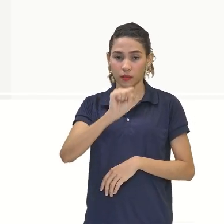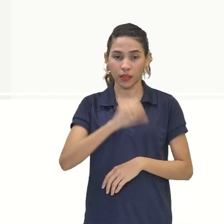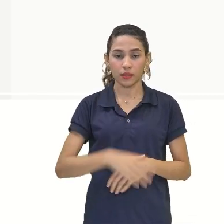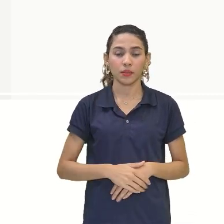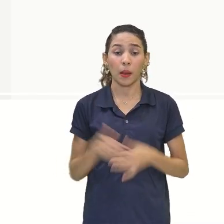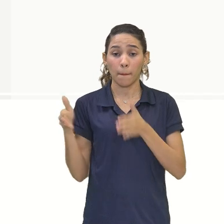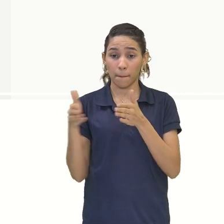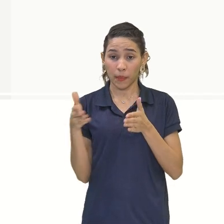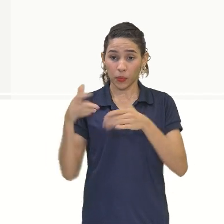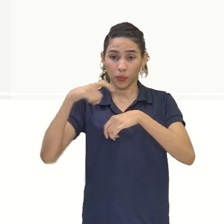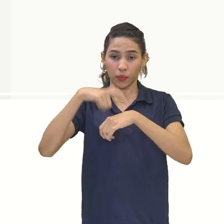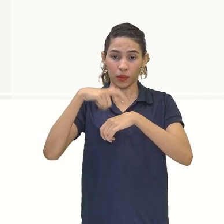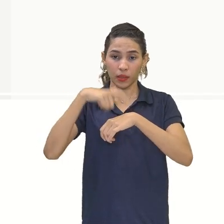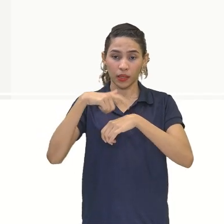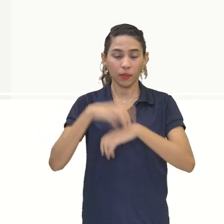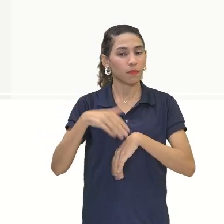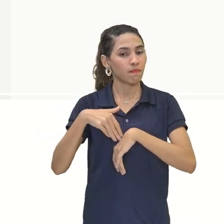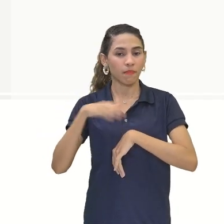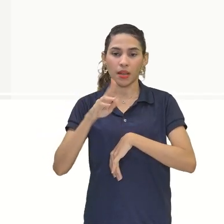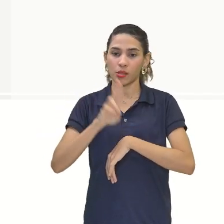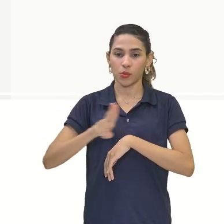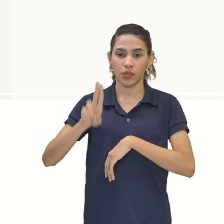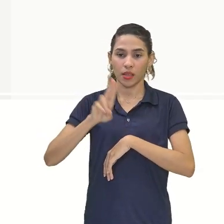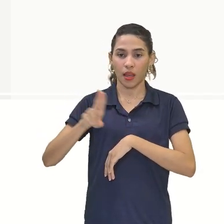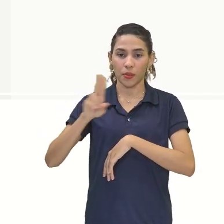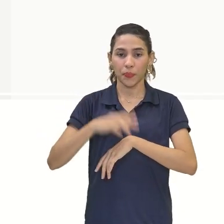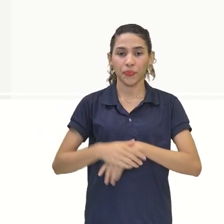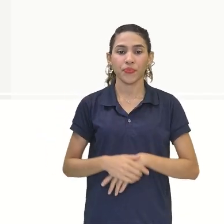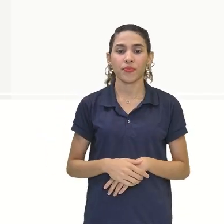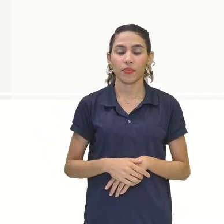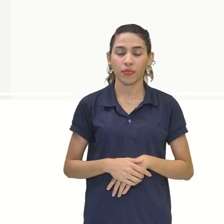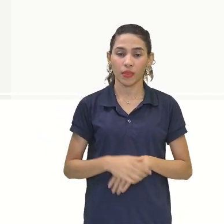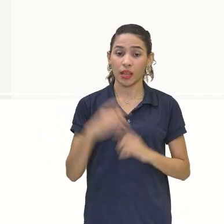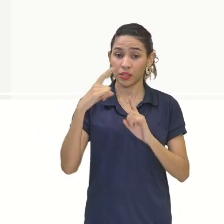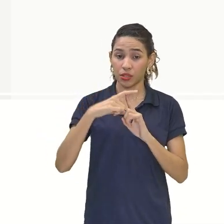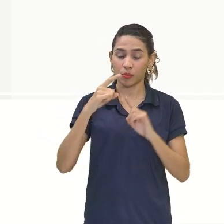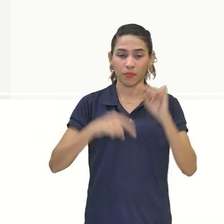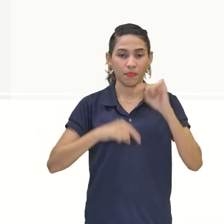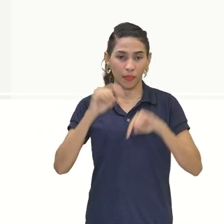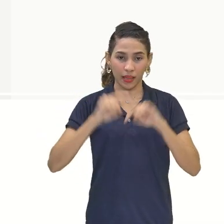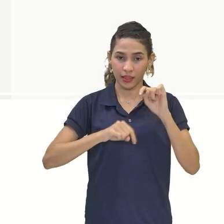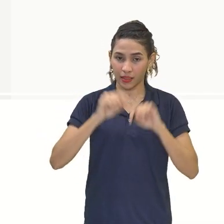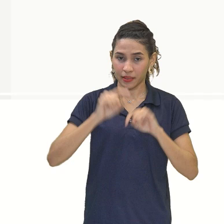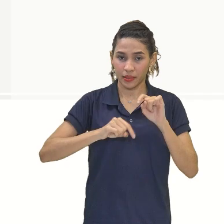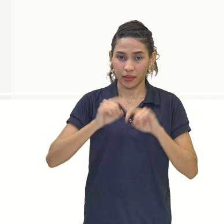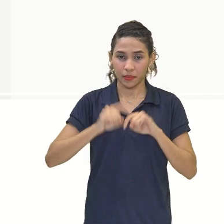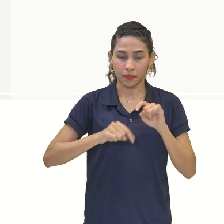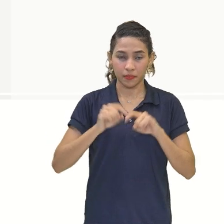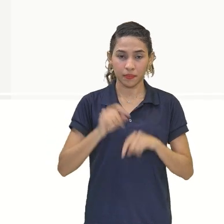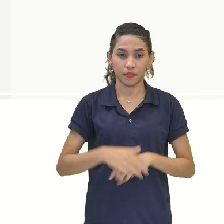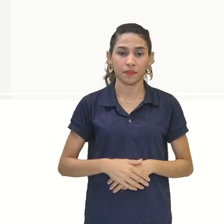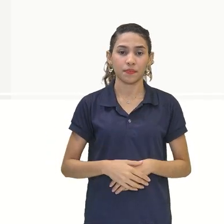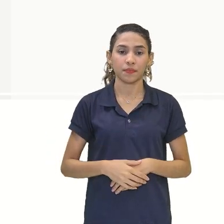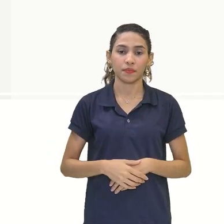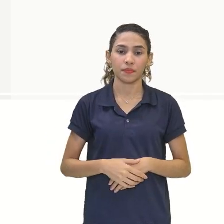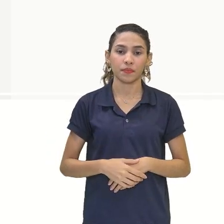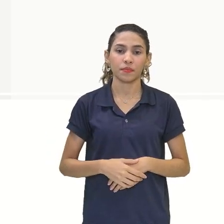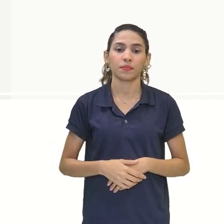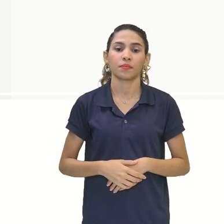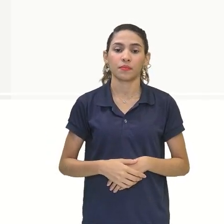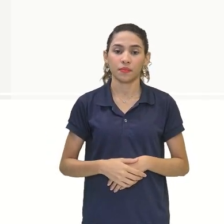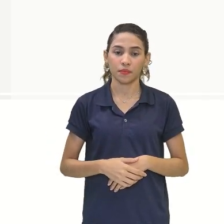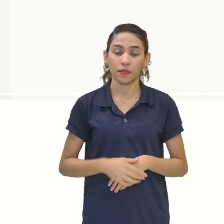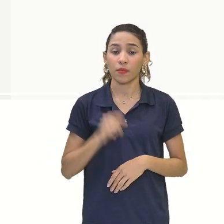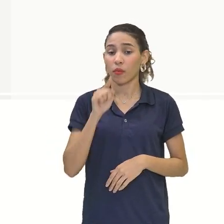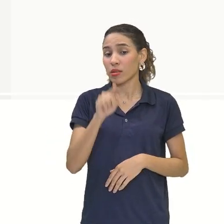de tempo, que é muito mais utilizado para esse tipo de material, esses eletrodomésticos, quando